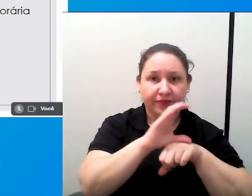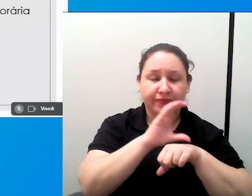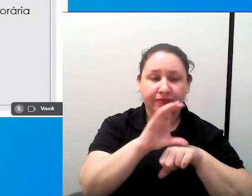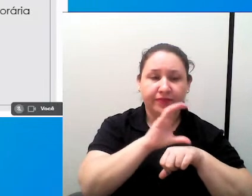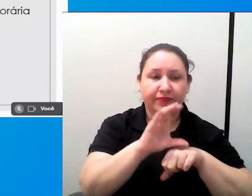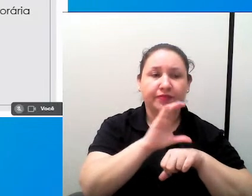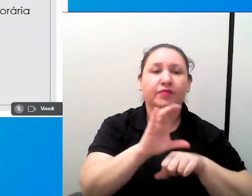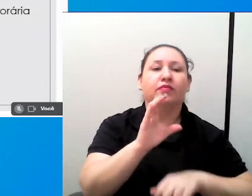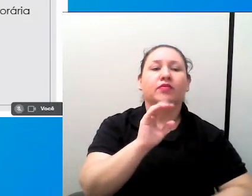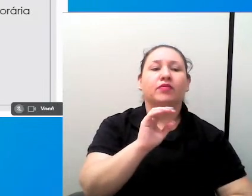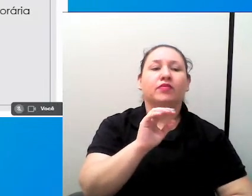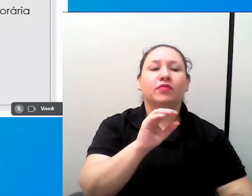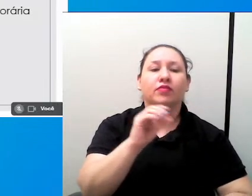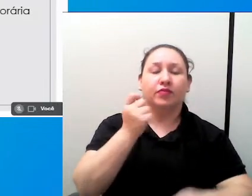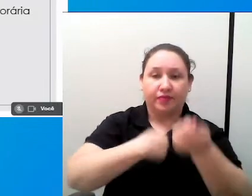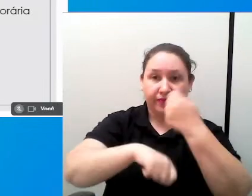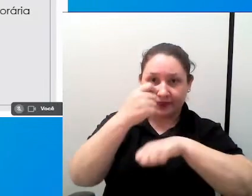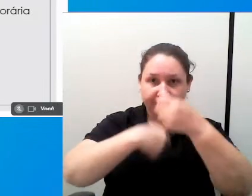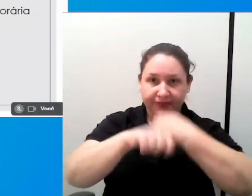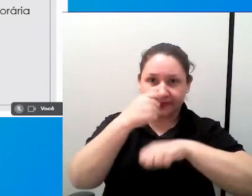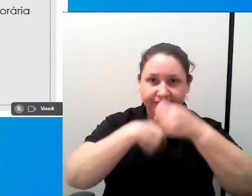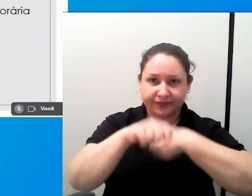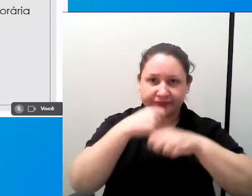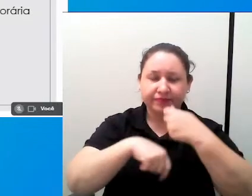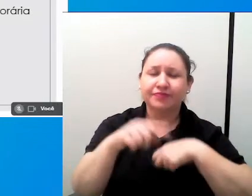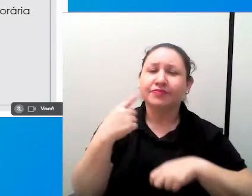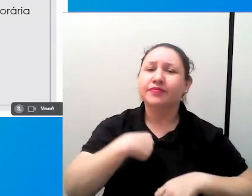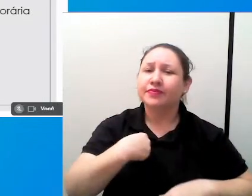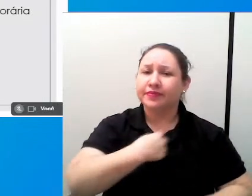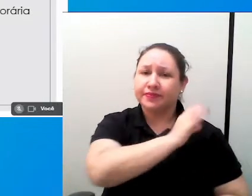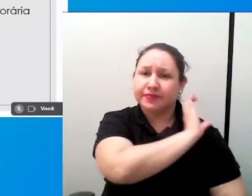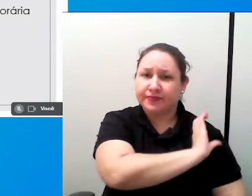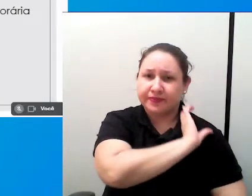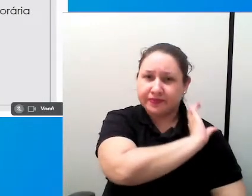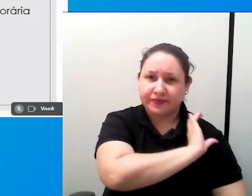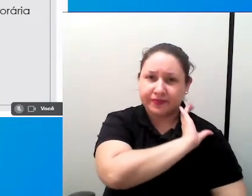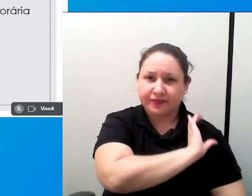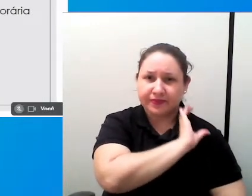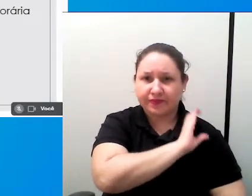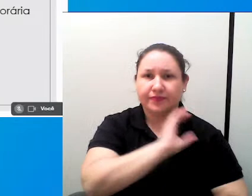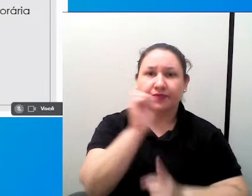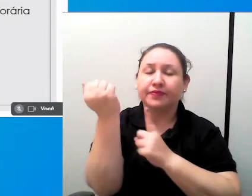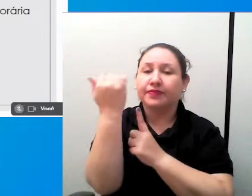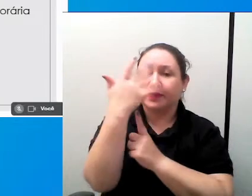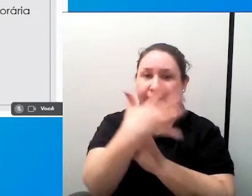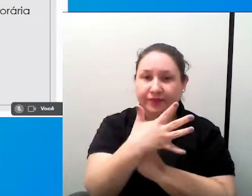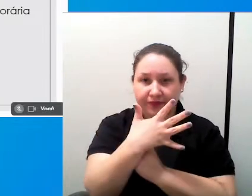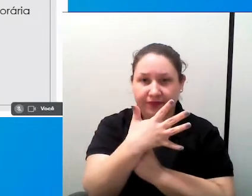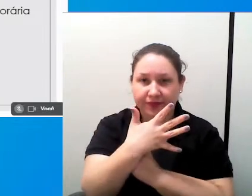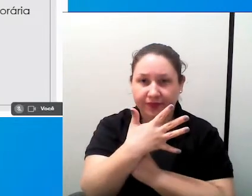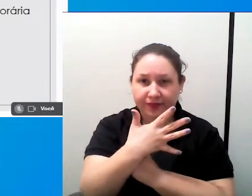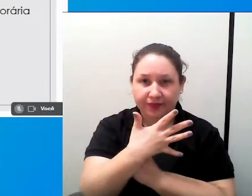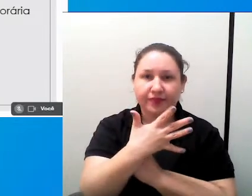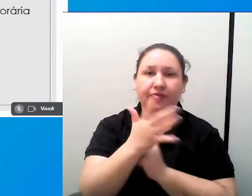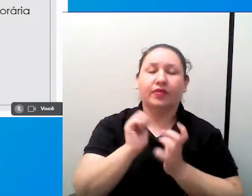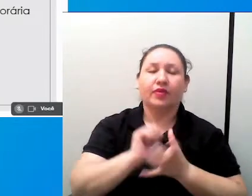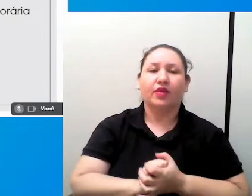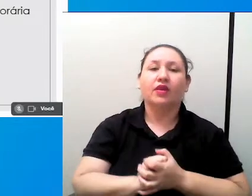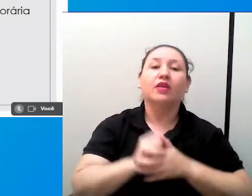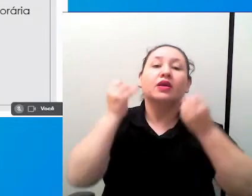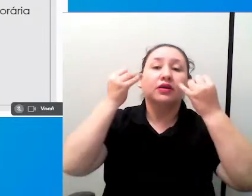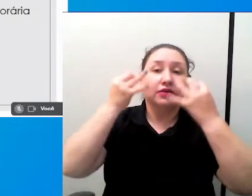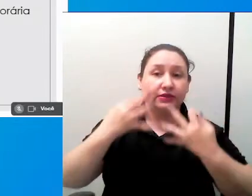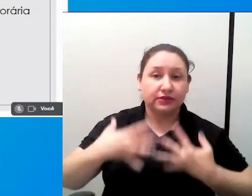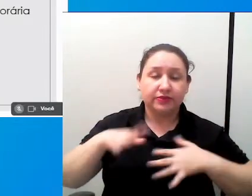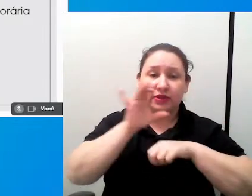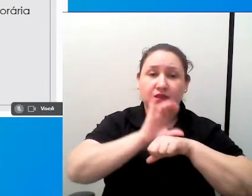administração. Eu estou como coordenadora de extensão na instituição E tratando especificamente sobre o